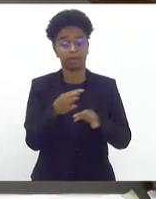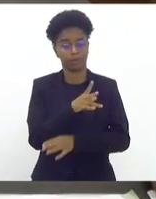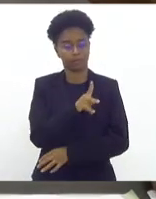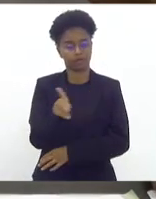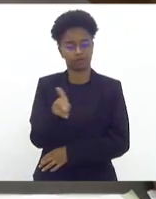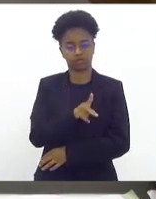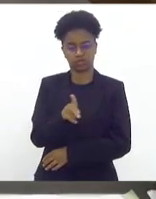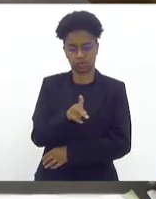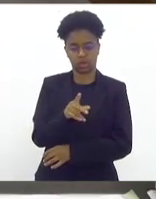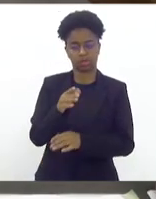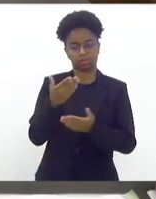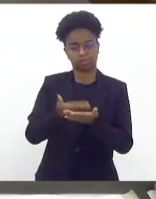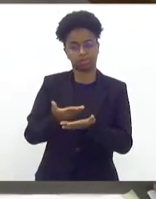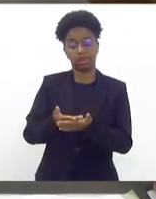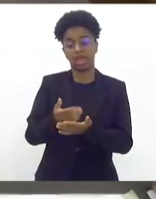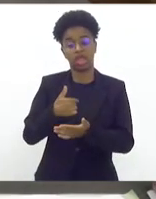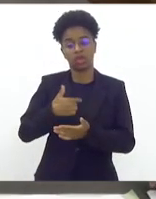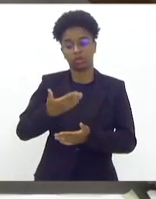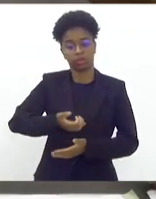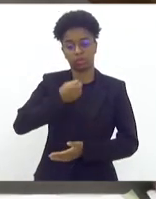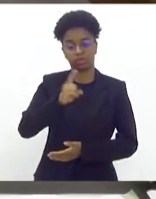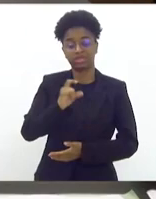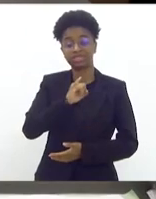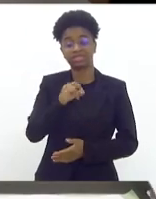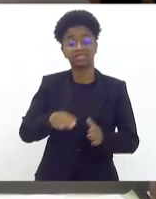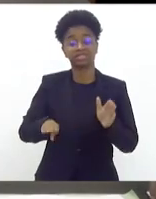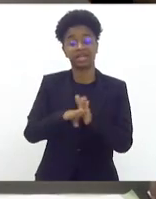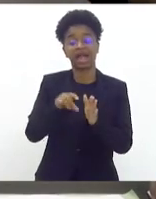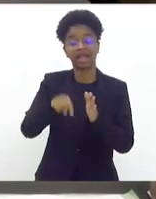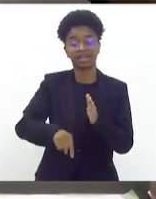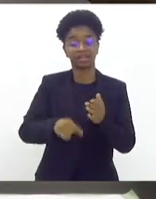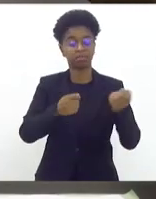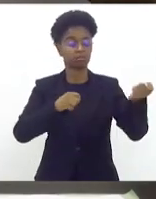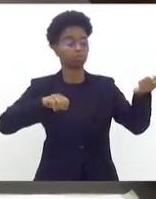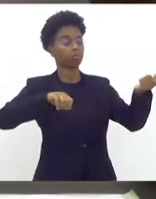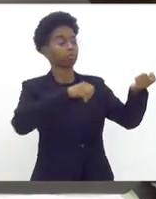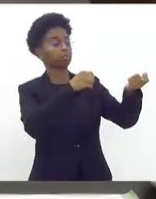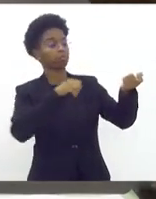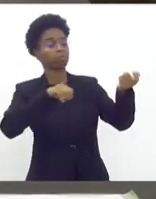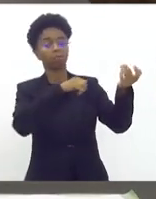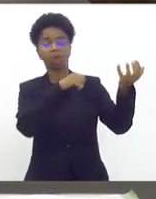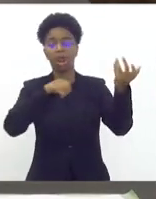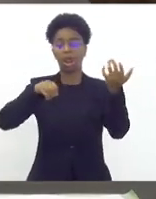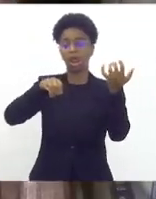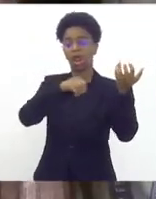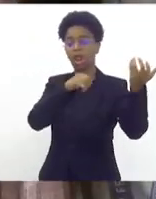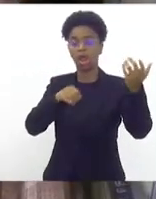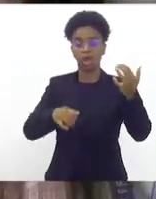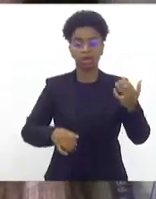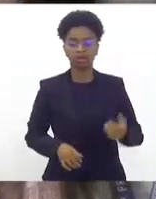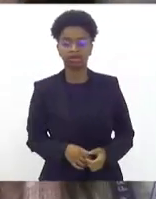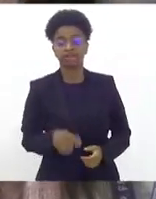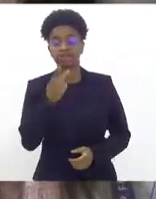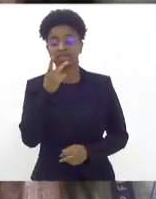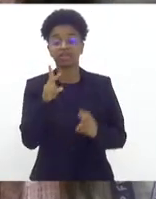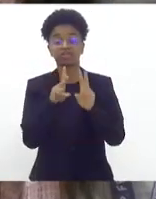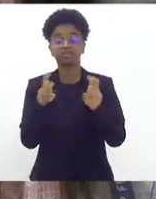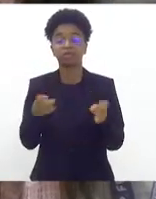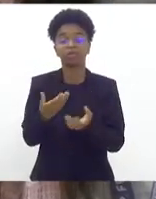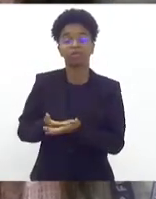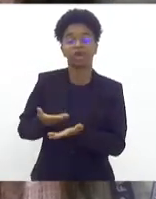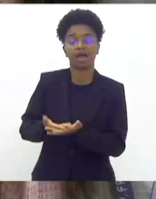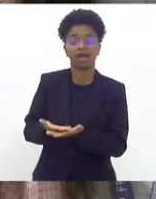Paulo, eu não vou me surpreender se um dia ele chegar aqui na CCJ tocando um violão de 7 cordas aí é melhor... e falando sobre aula